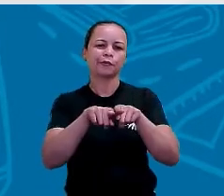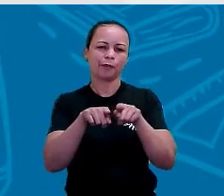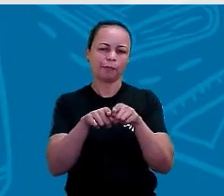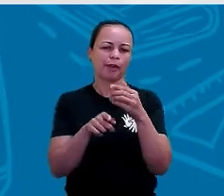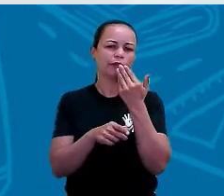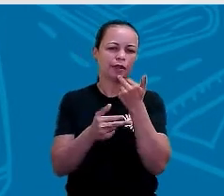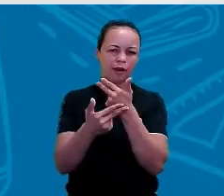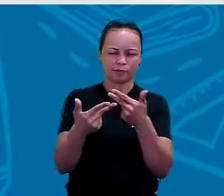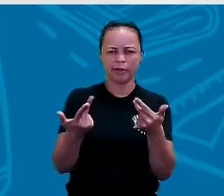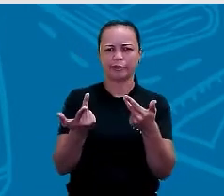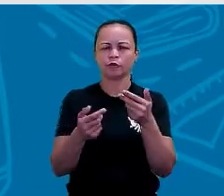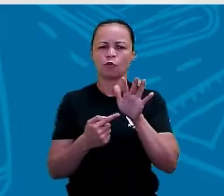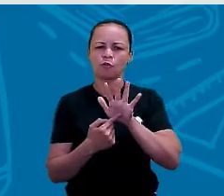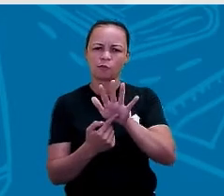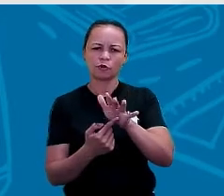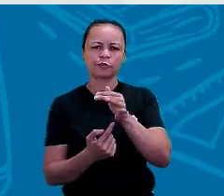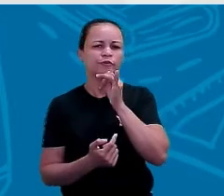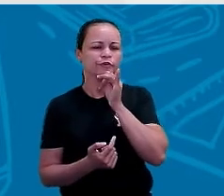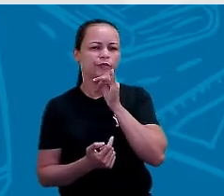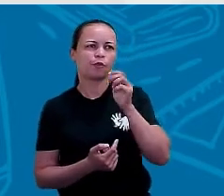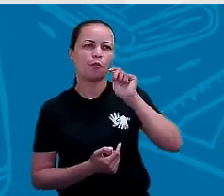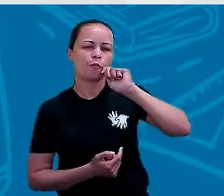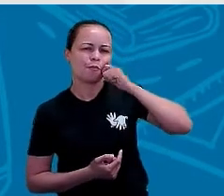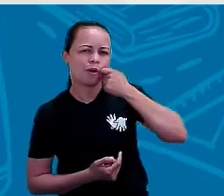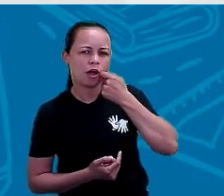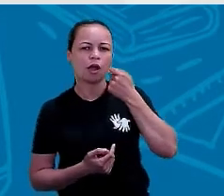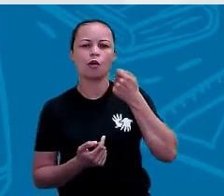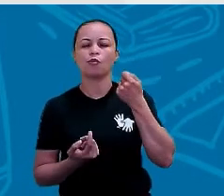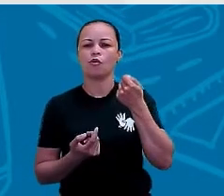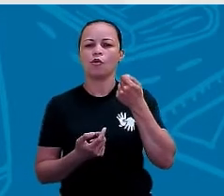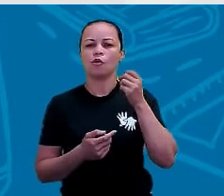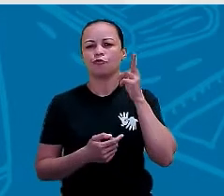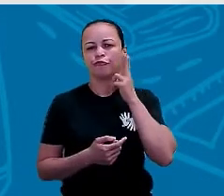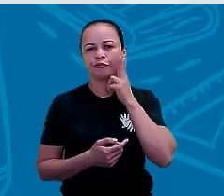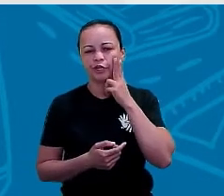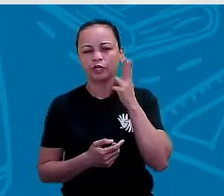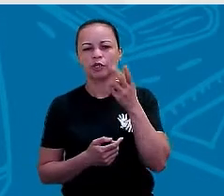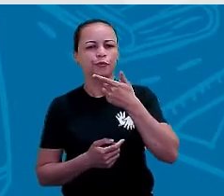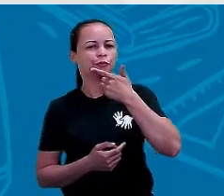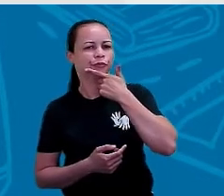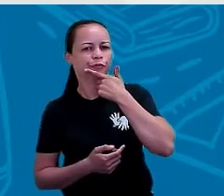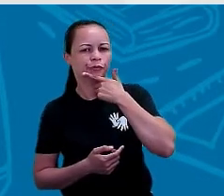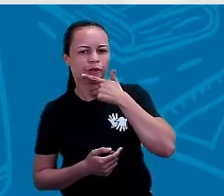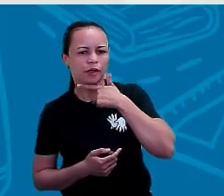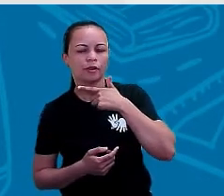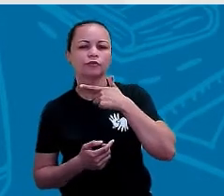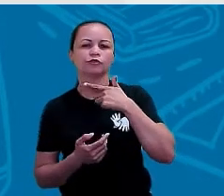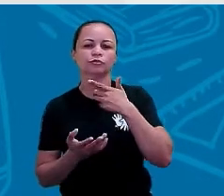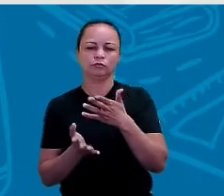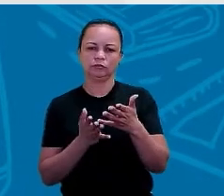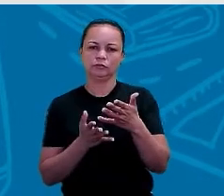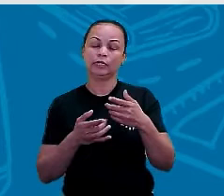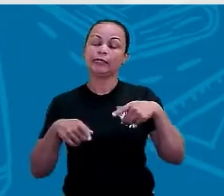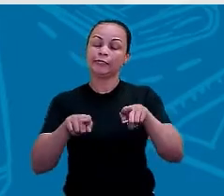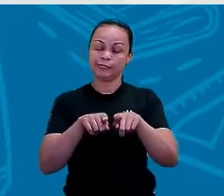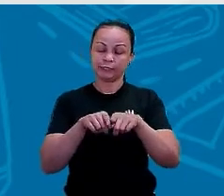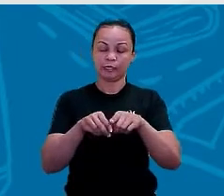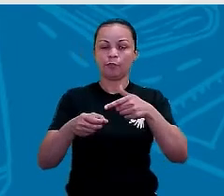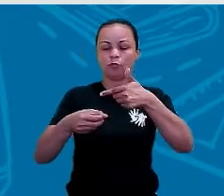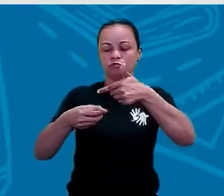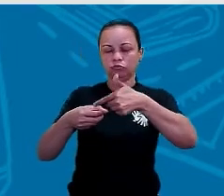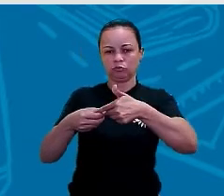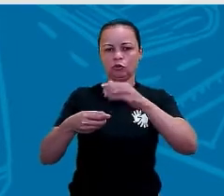o pãozinho, o vinho, o queijo, tá certo? E dos combustíveis, né? Como eu citei